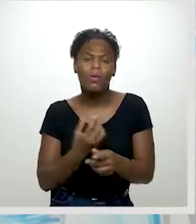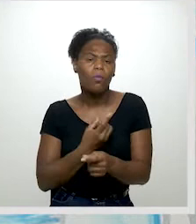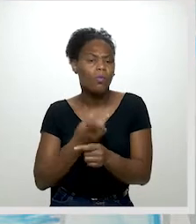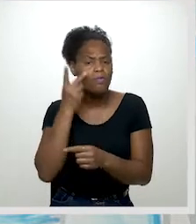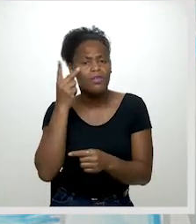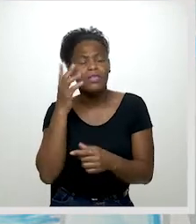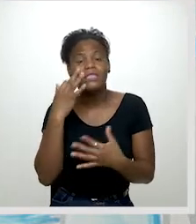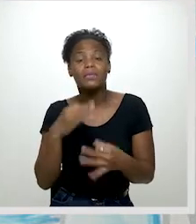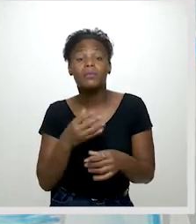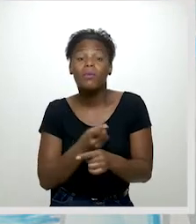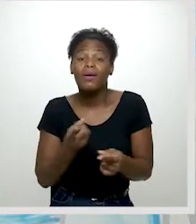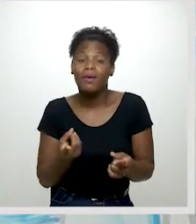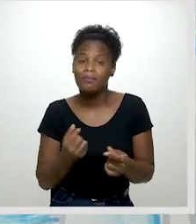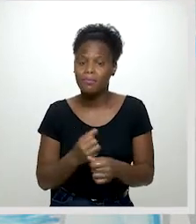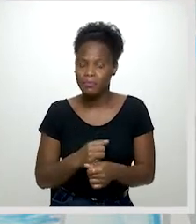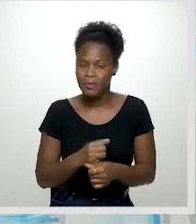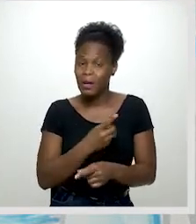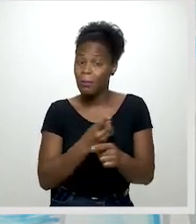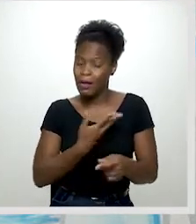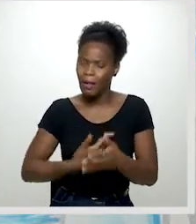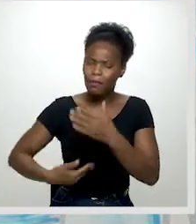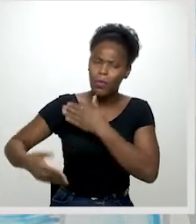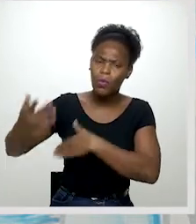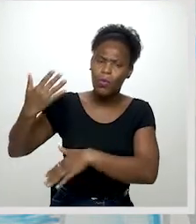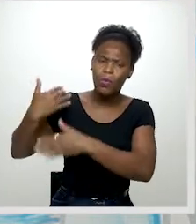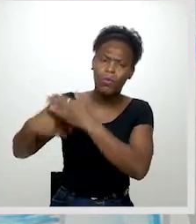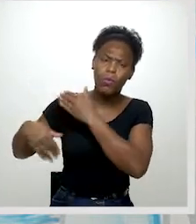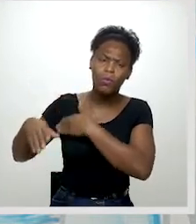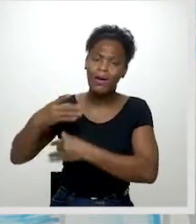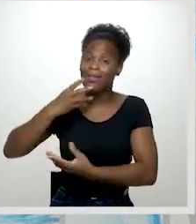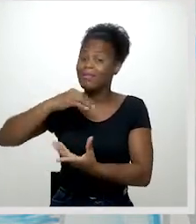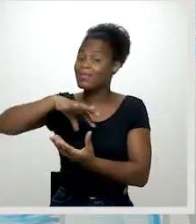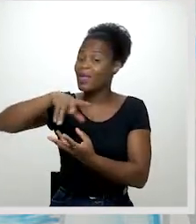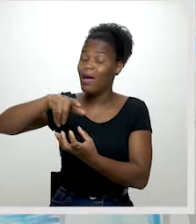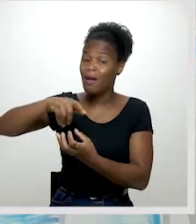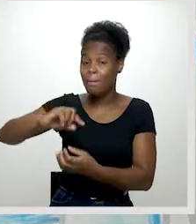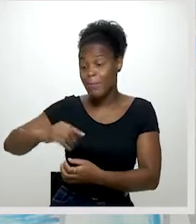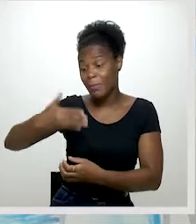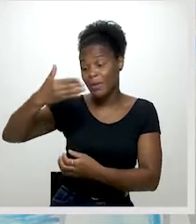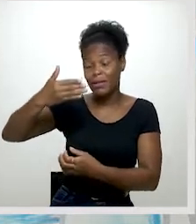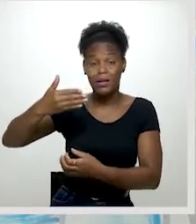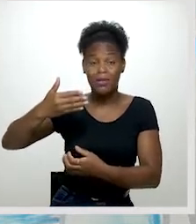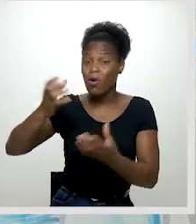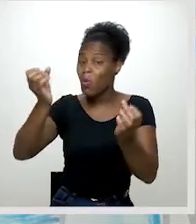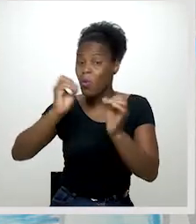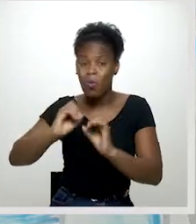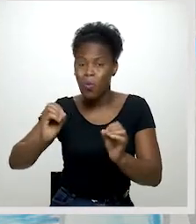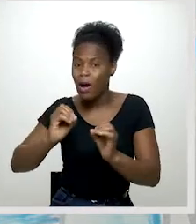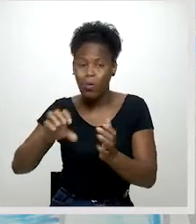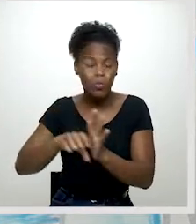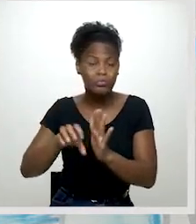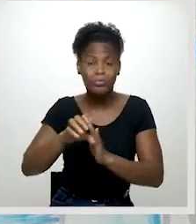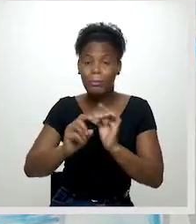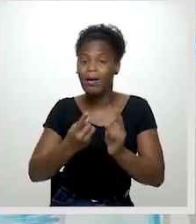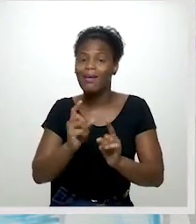através de seres vivos simples? Porque antigamente, na Terra primitiva, não existia meios com que os seres